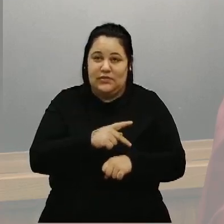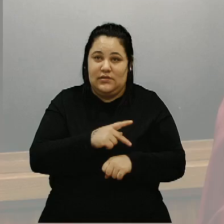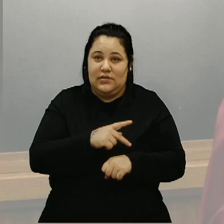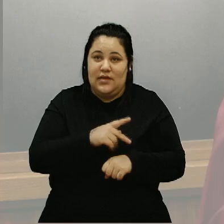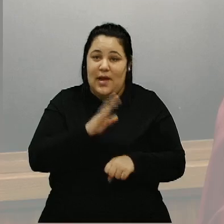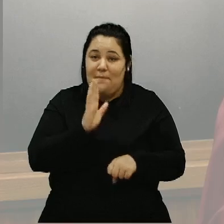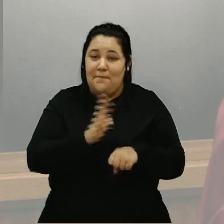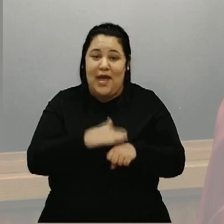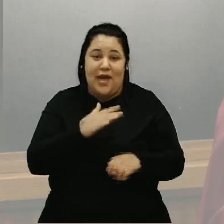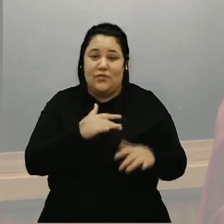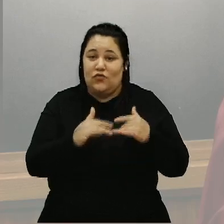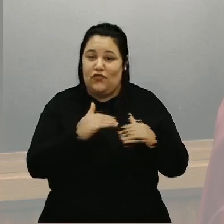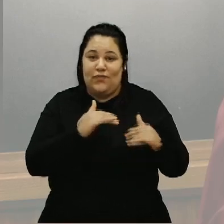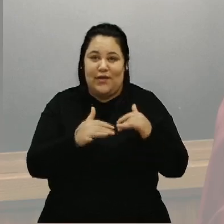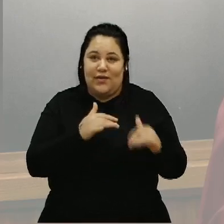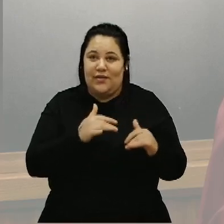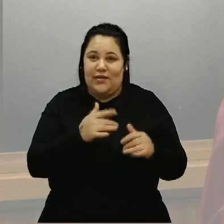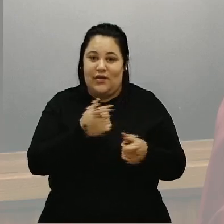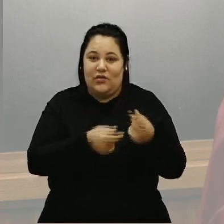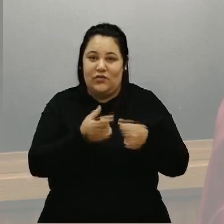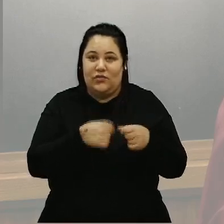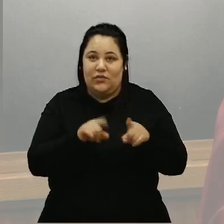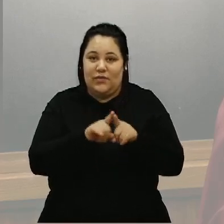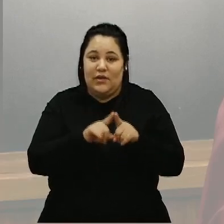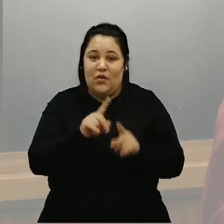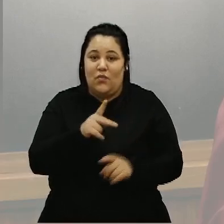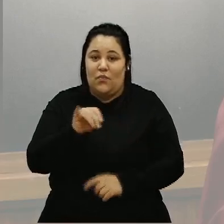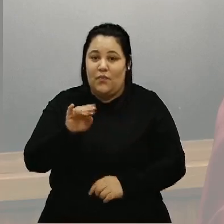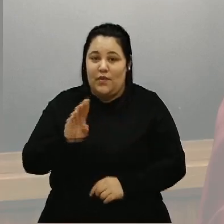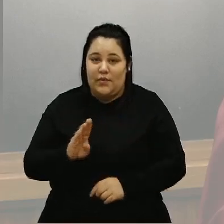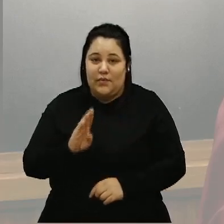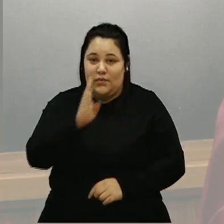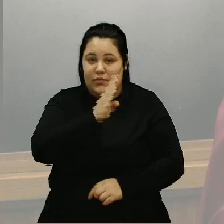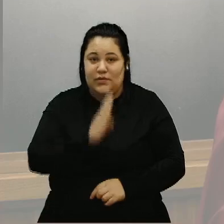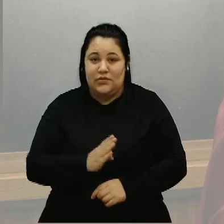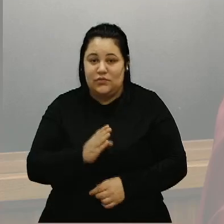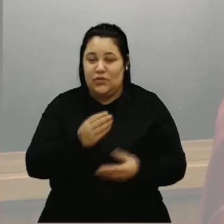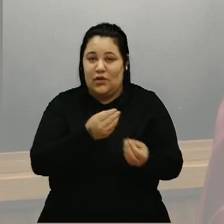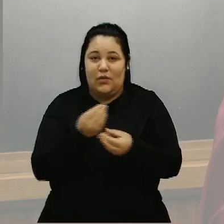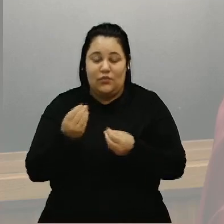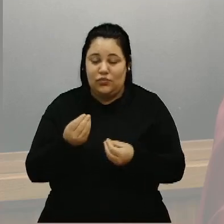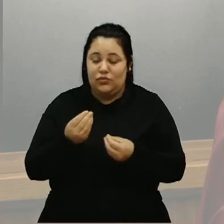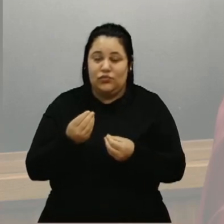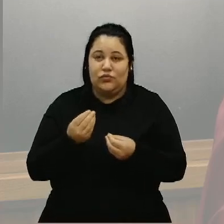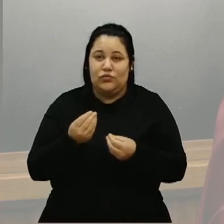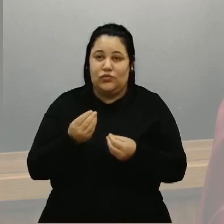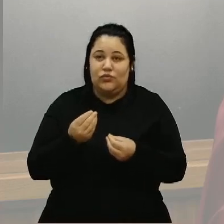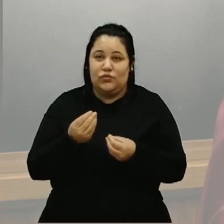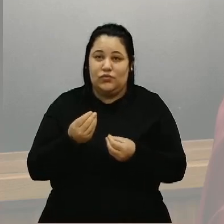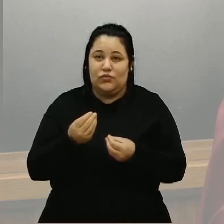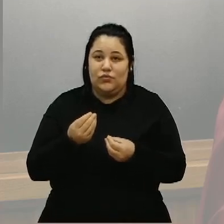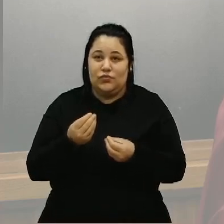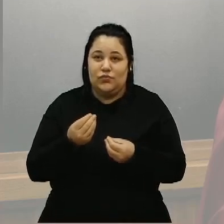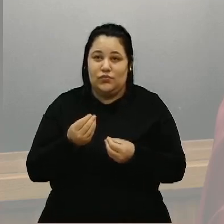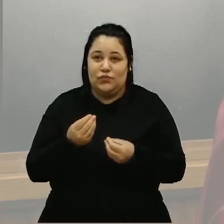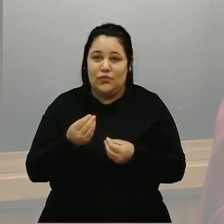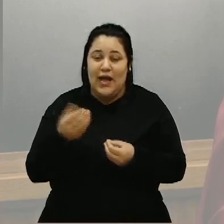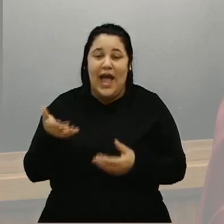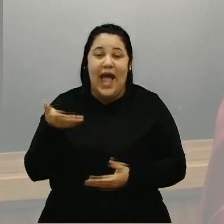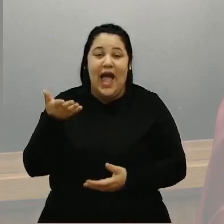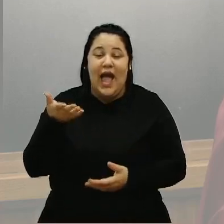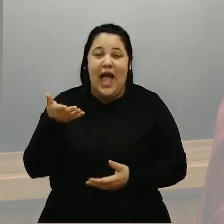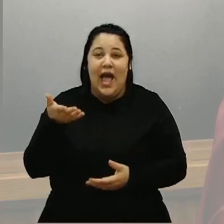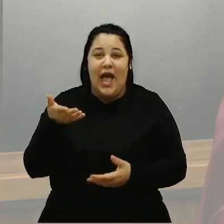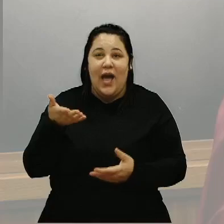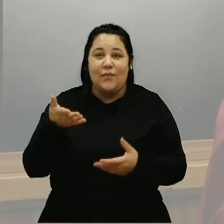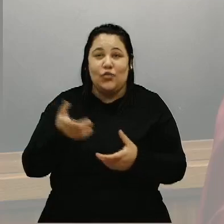mais movimenta a economia. E o PIB do Brasil é bastante elevado quando tem atividades culturais.